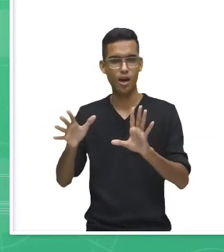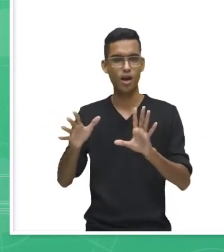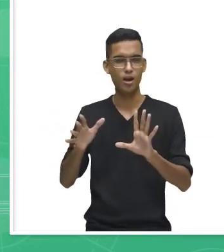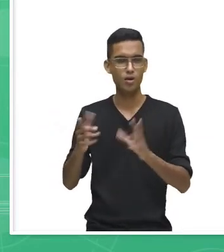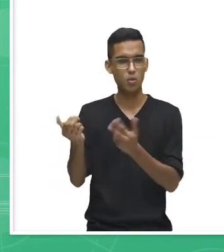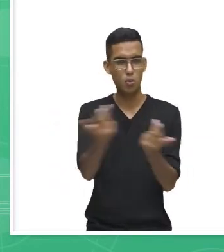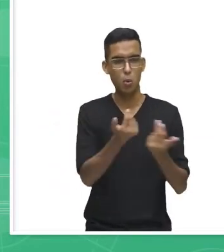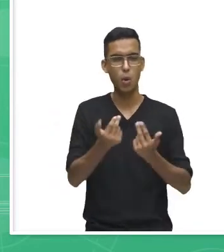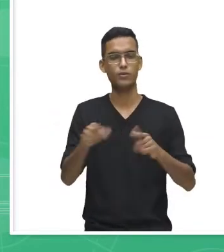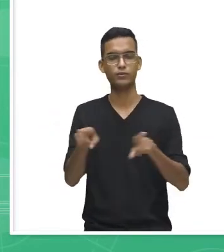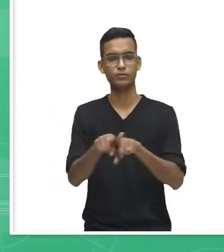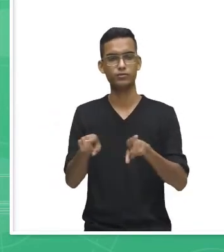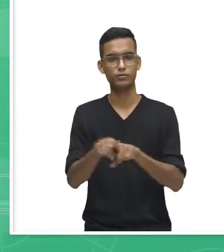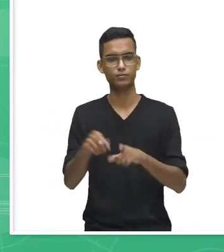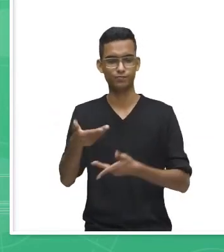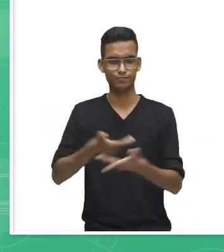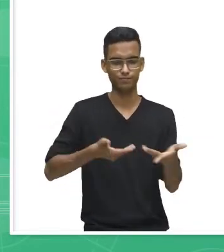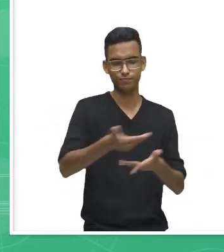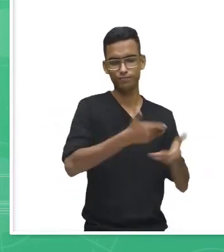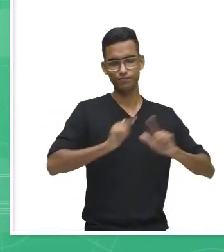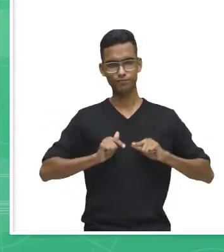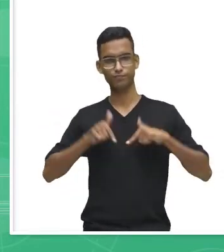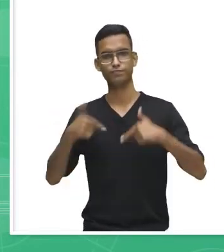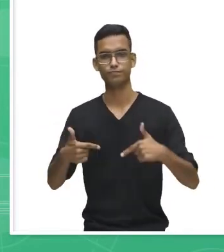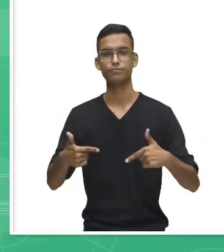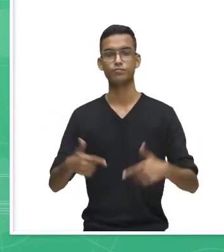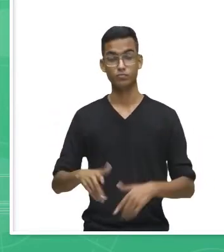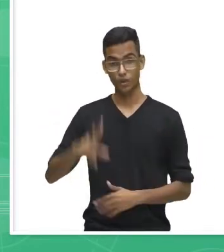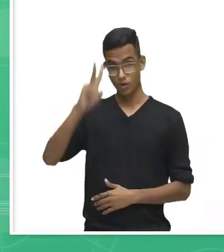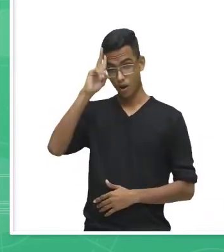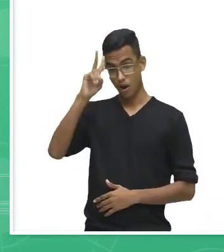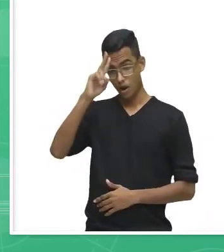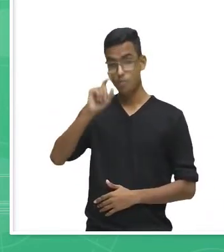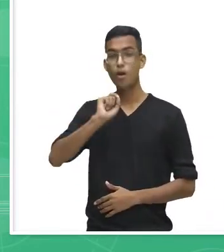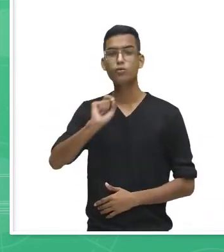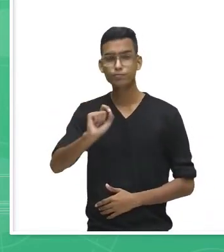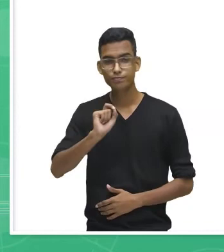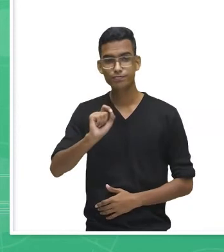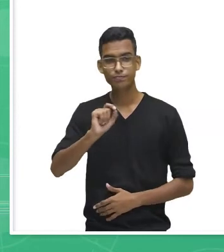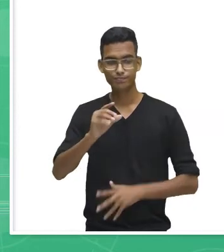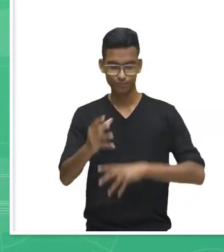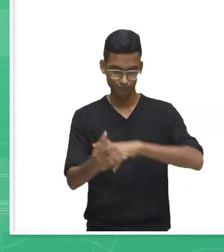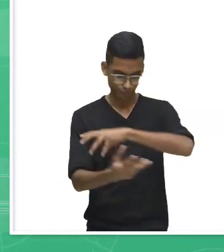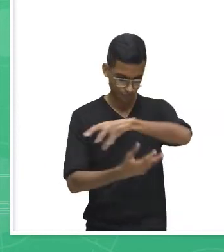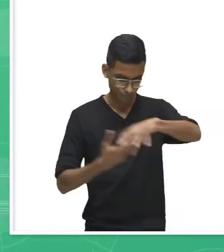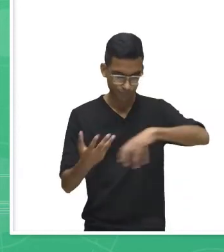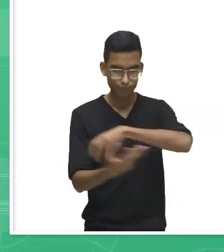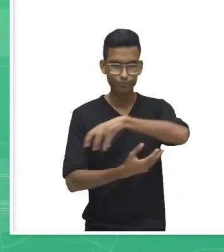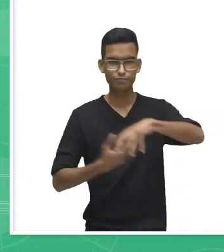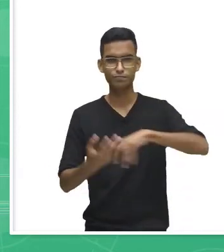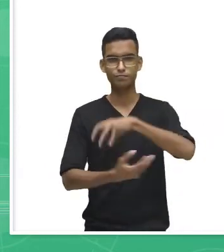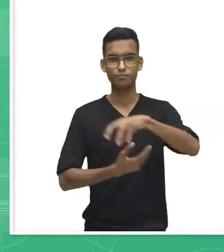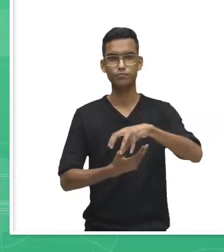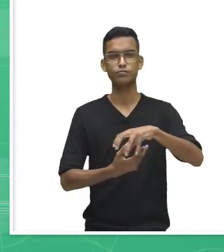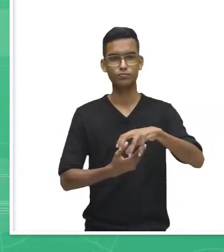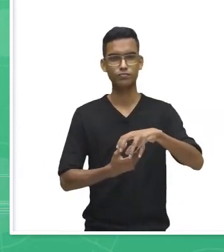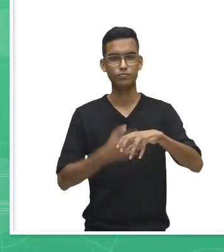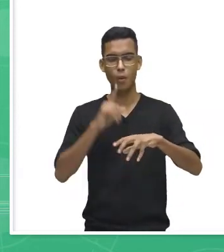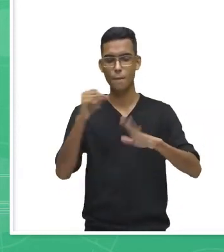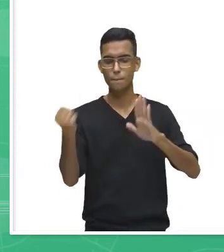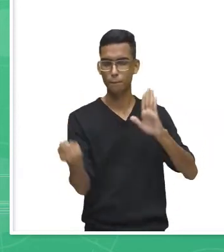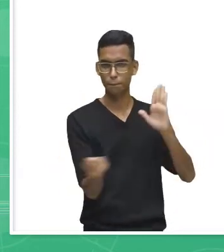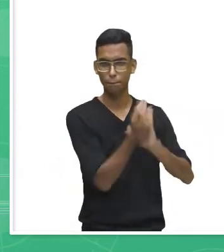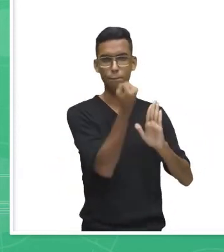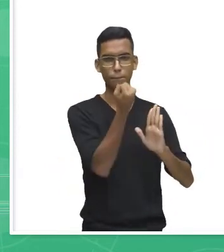fraternidade, certo? Lembrando, gente, que a Revolução, ela marca a história porque a gente tem aqui,